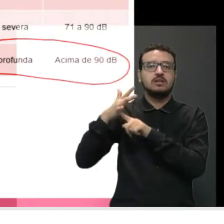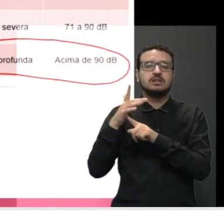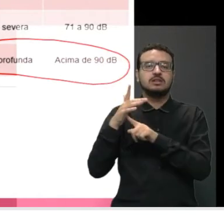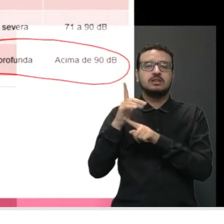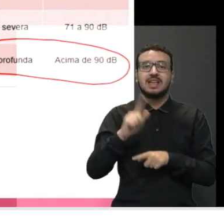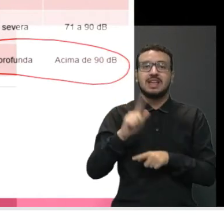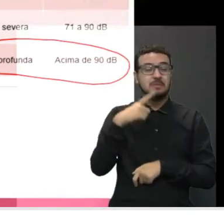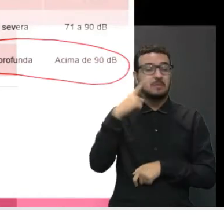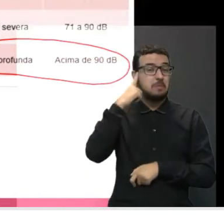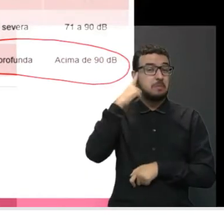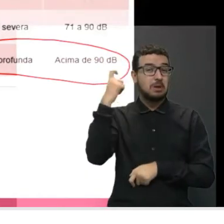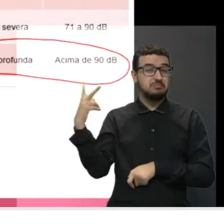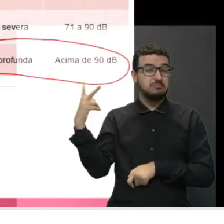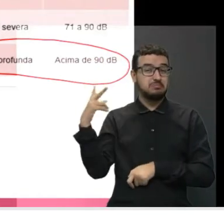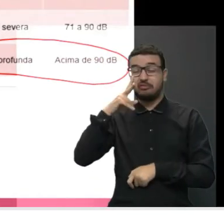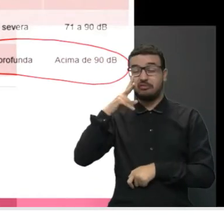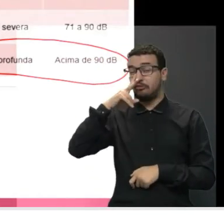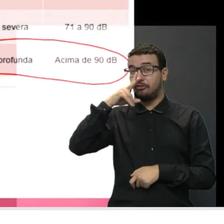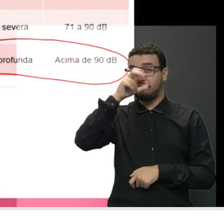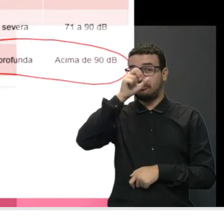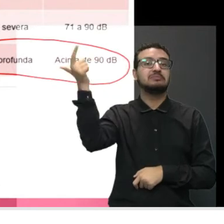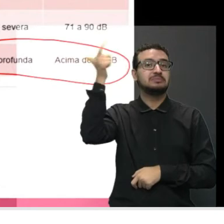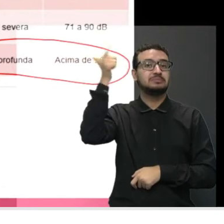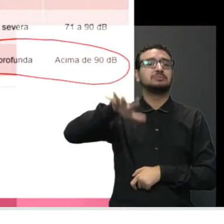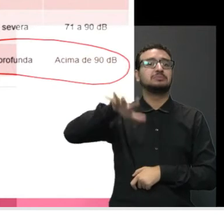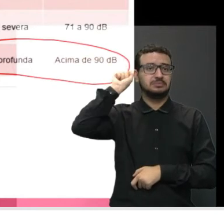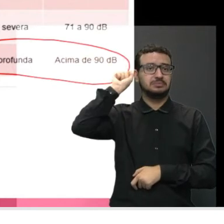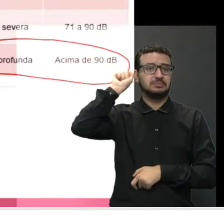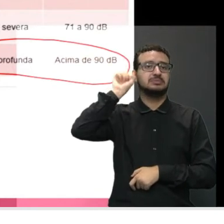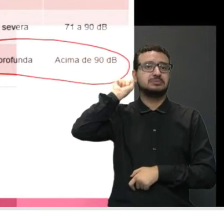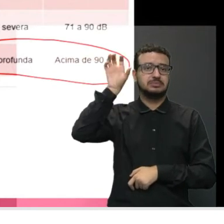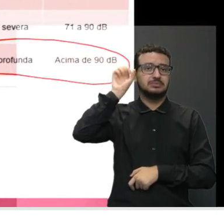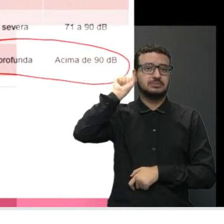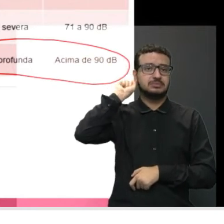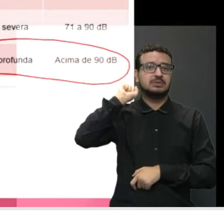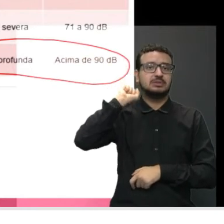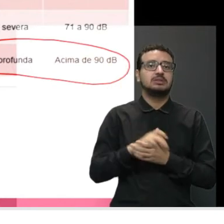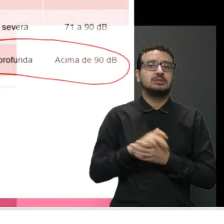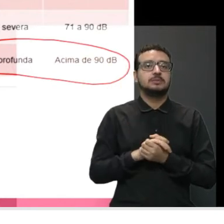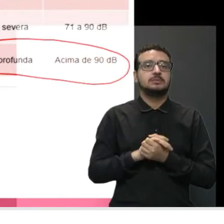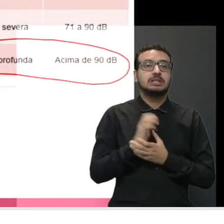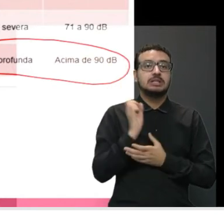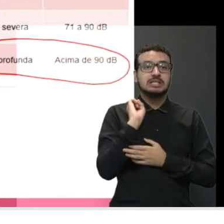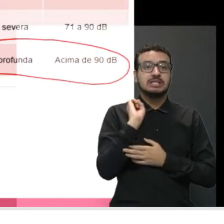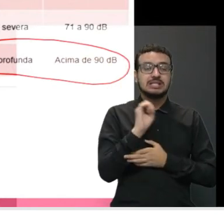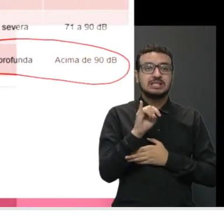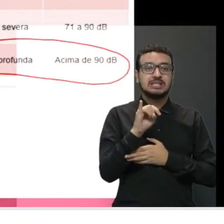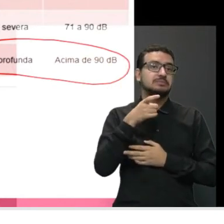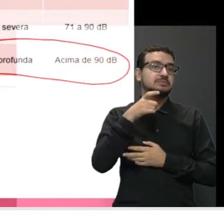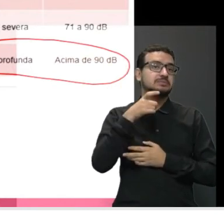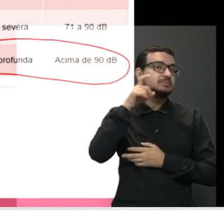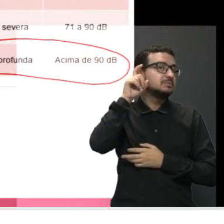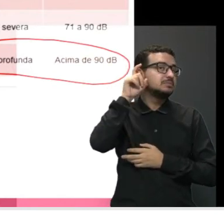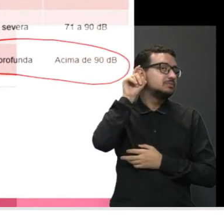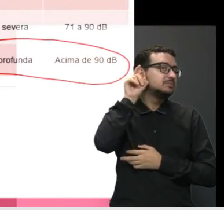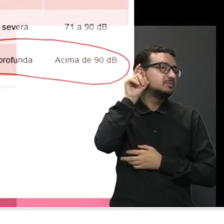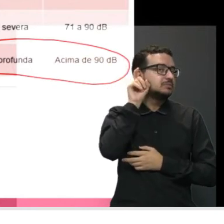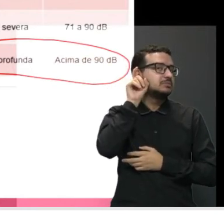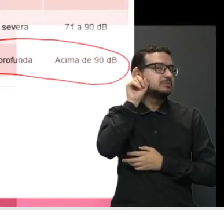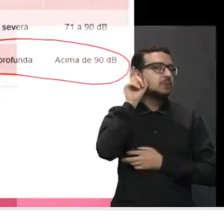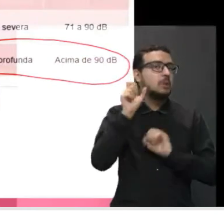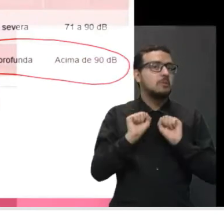preservado. Se coloca um aparelho auditivo em João Pedro, tá, que é variável, não é determinante o